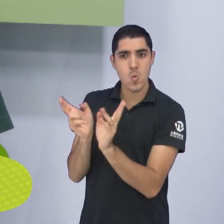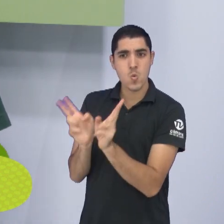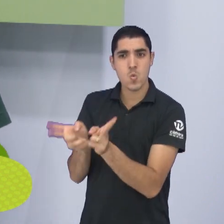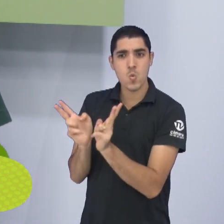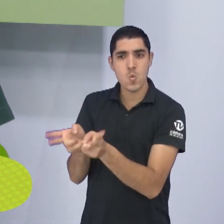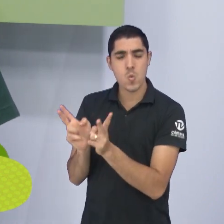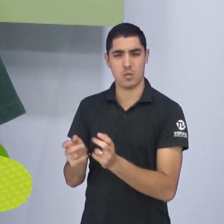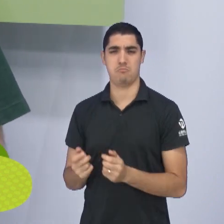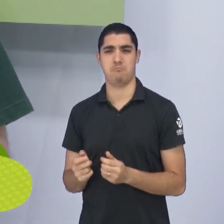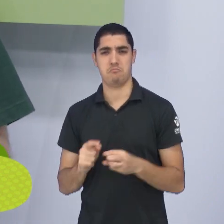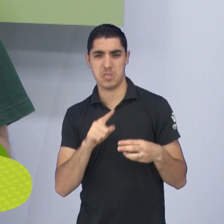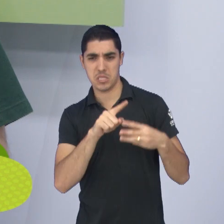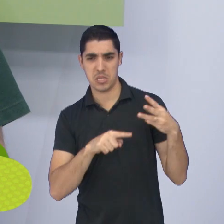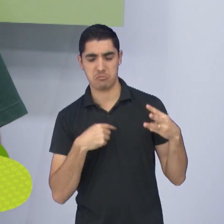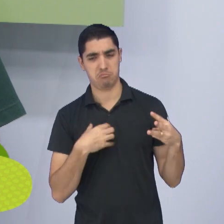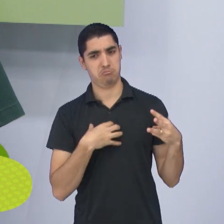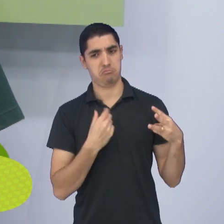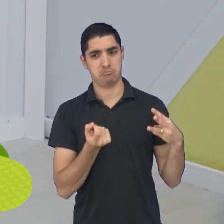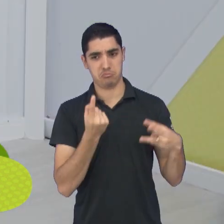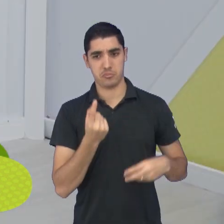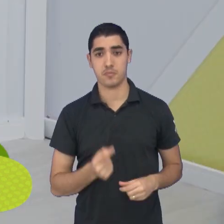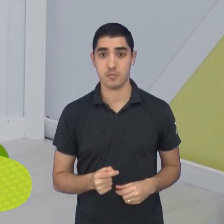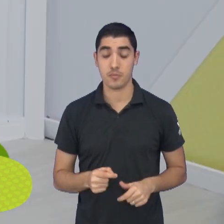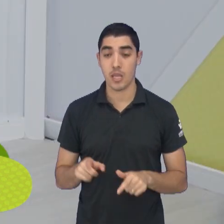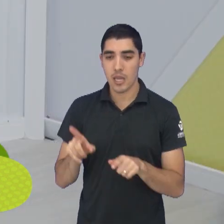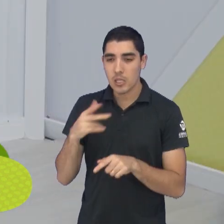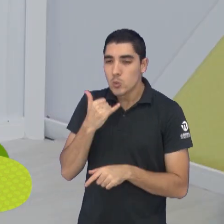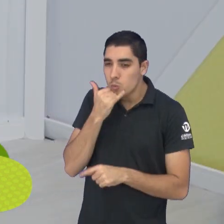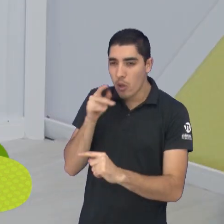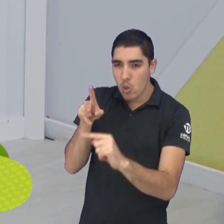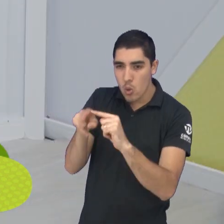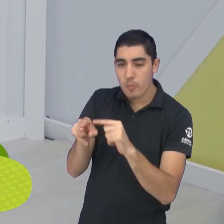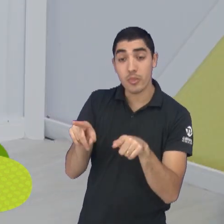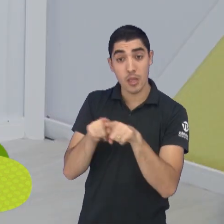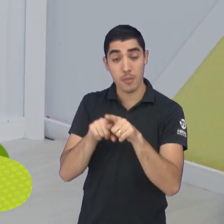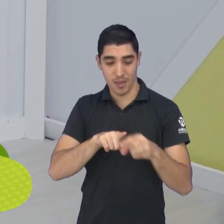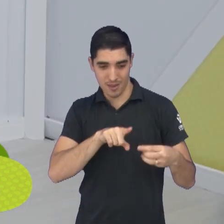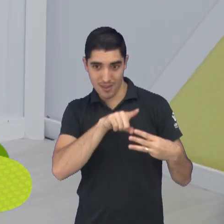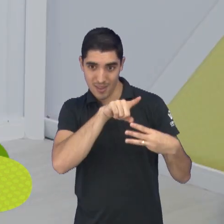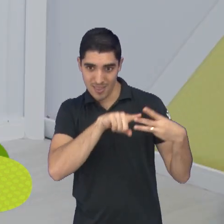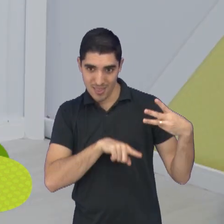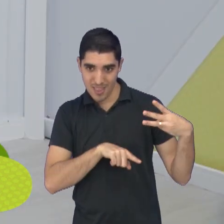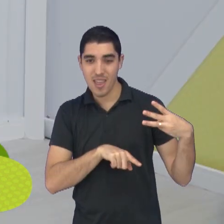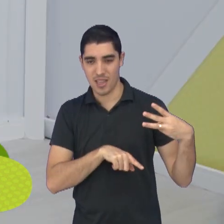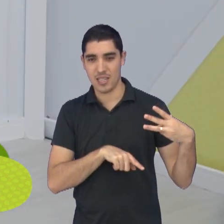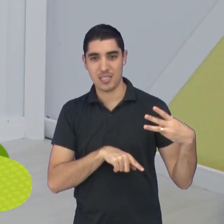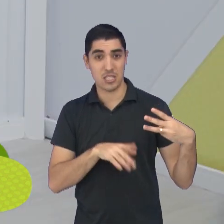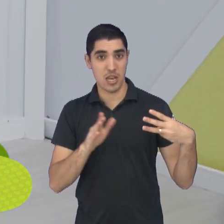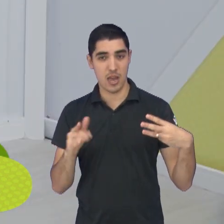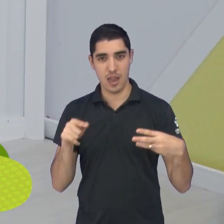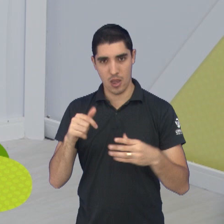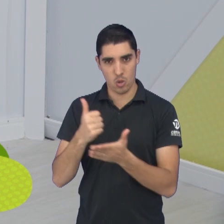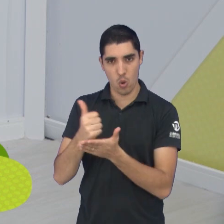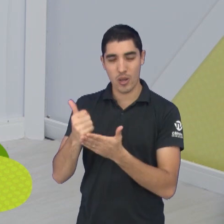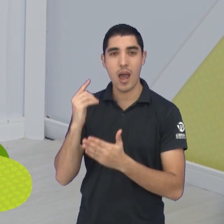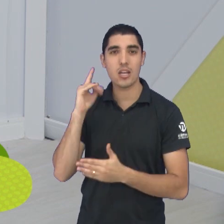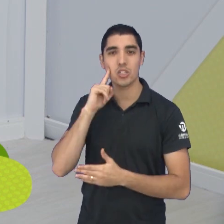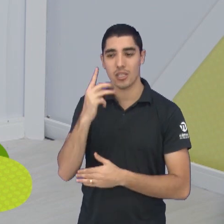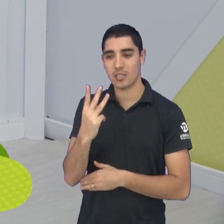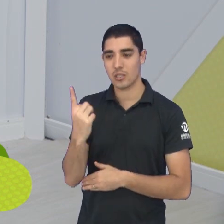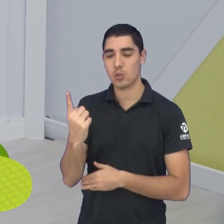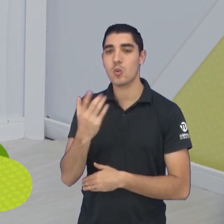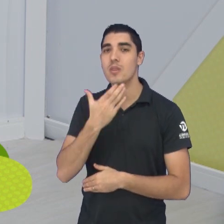para 3 jogadores. Sendo que desculpa te cortar, mas sendo que esses 3 jogadores que você citou, que tem um contrato que vence no dia 31 de dezembro